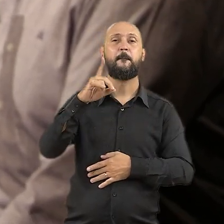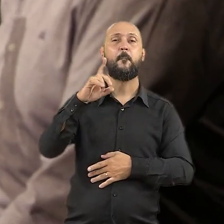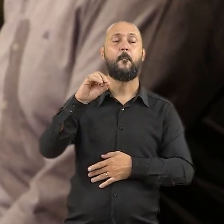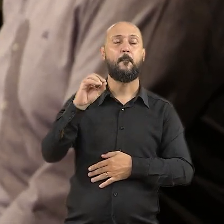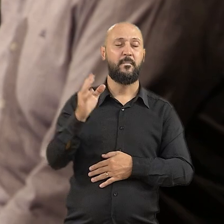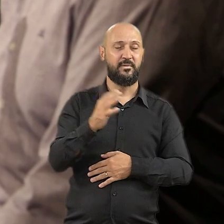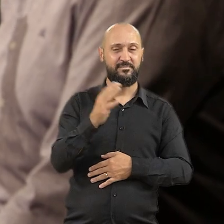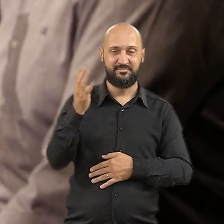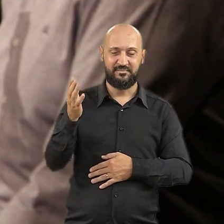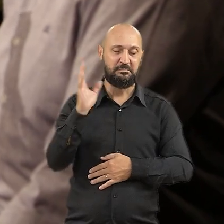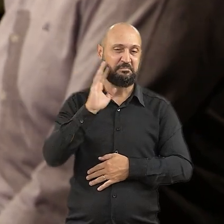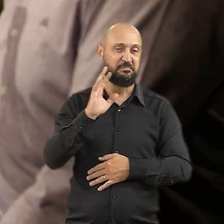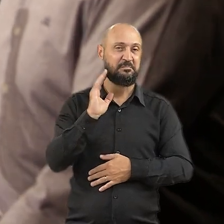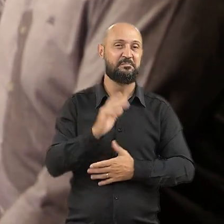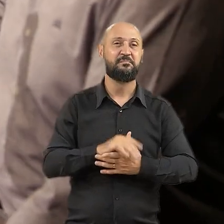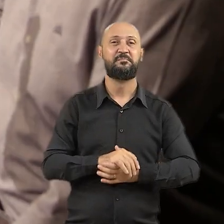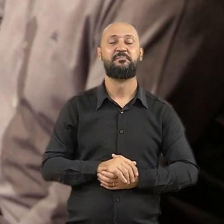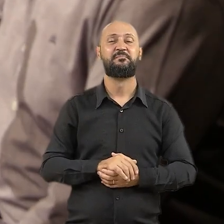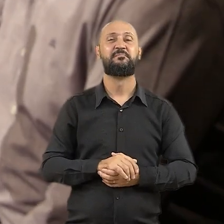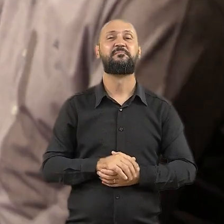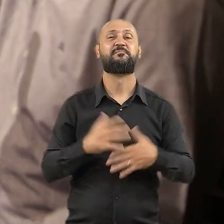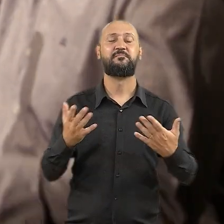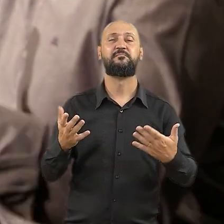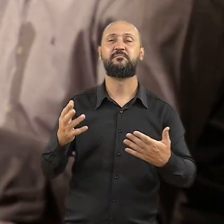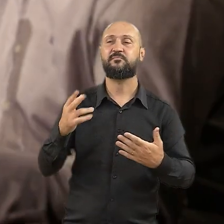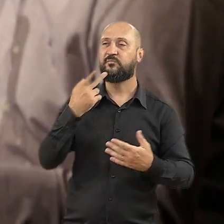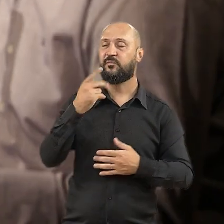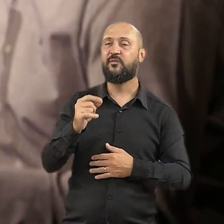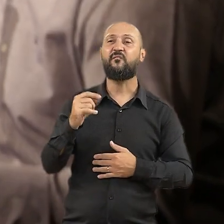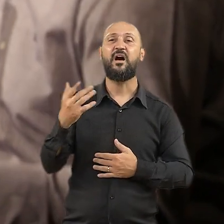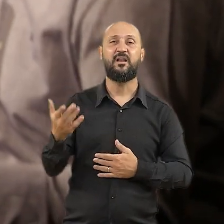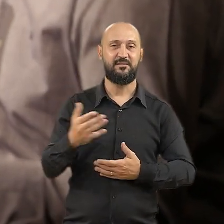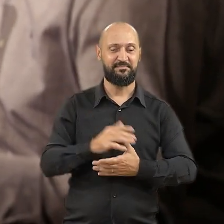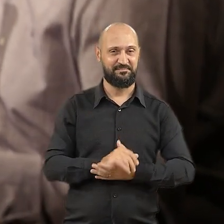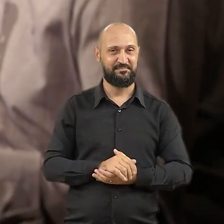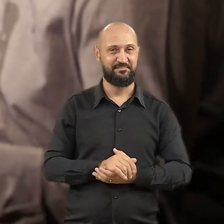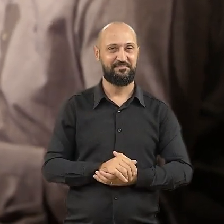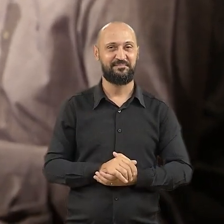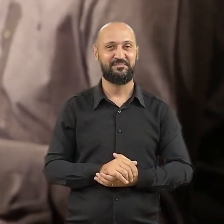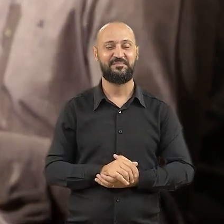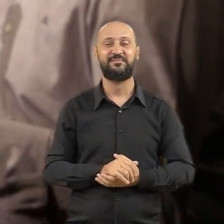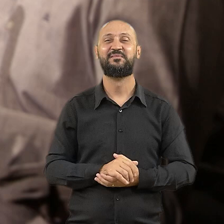Mata. Olha que legal. Bom, por falar nisso, né?